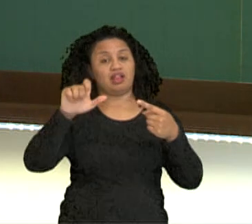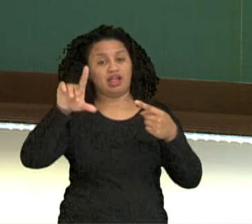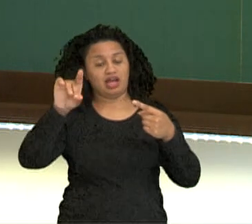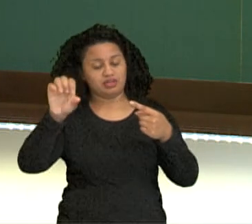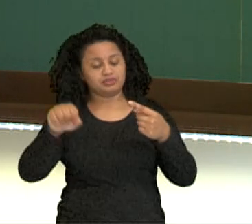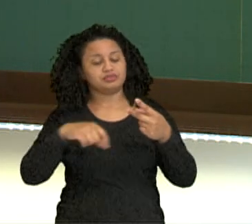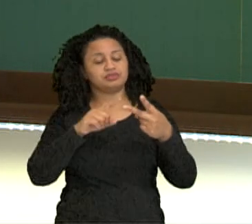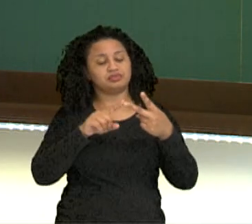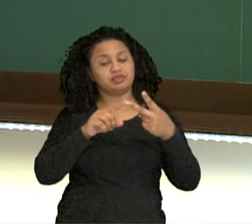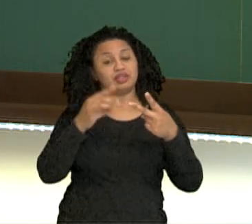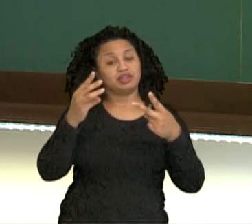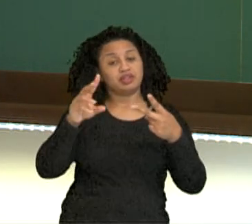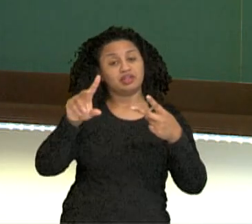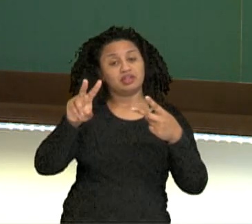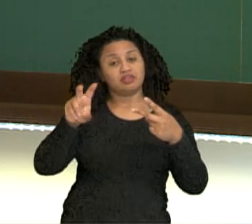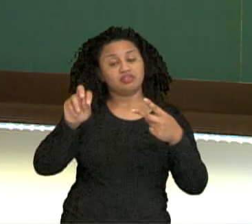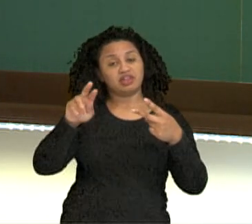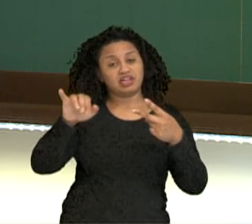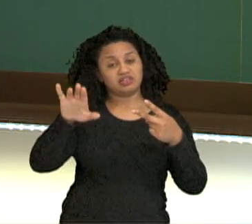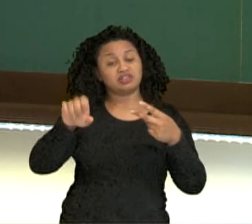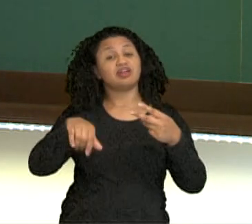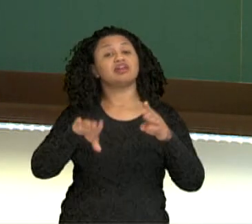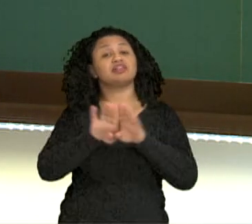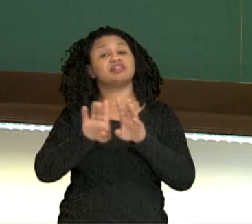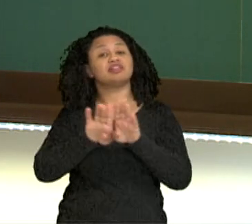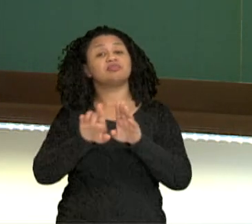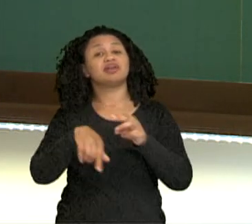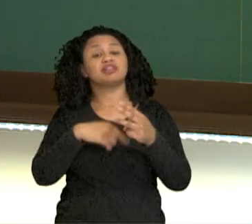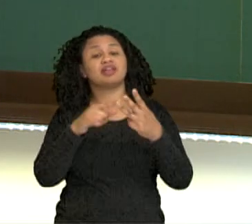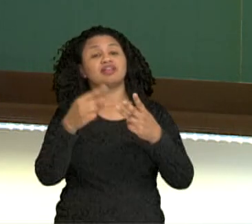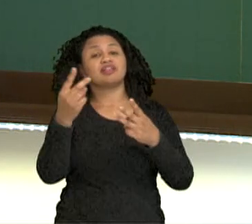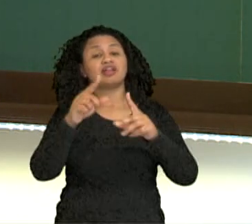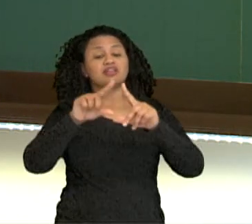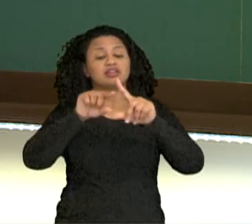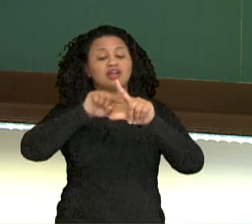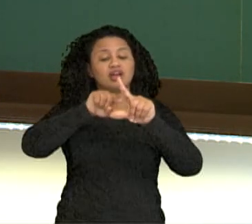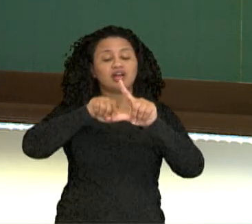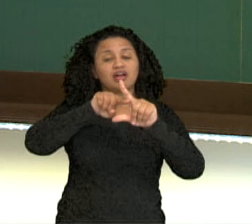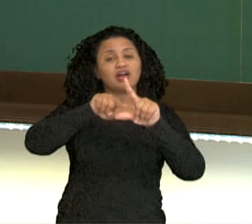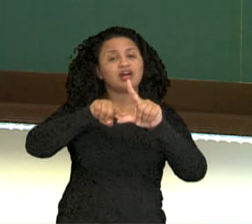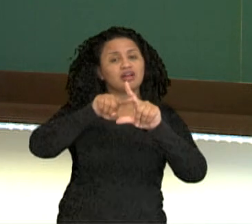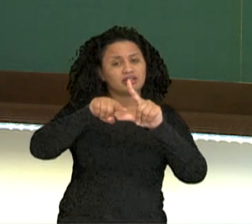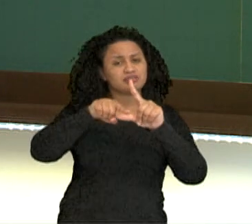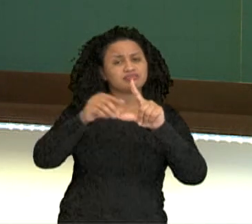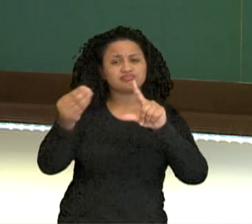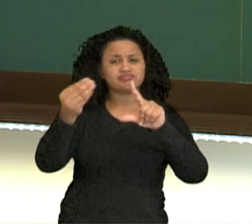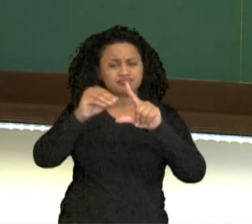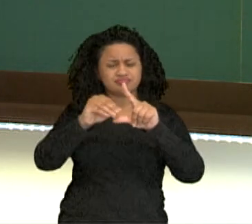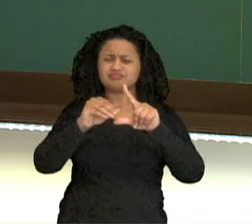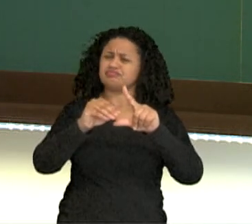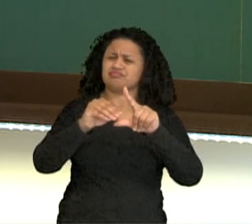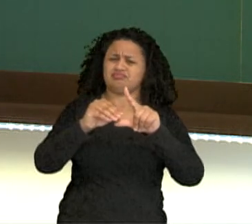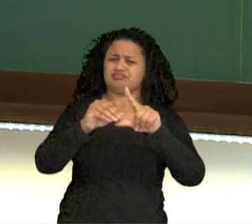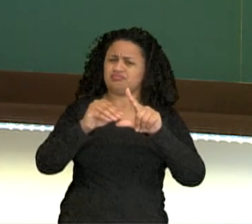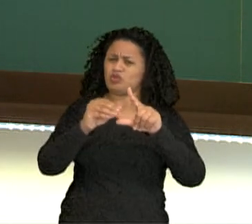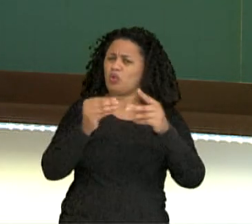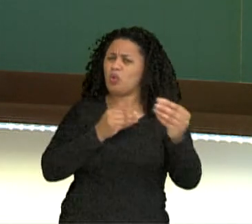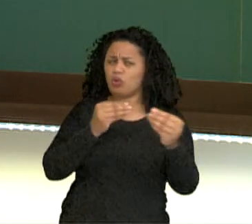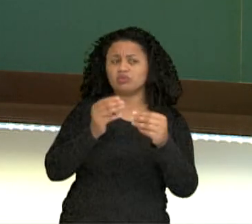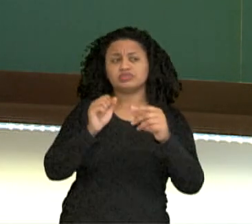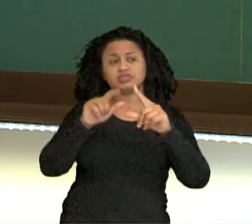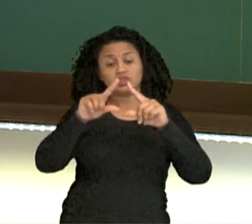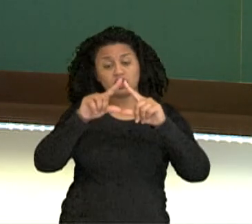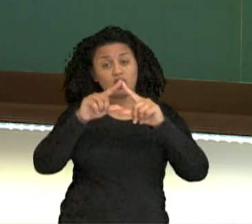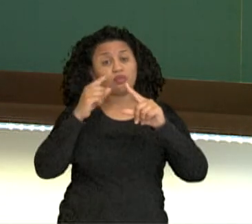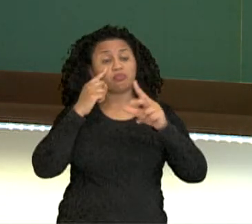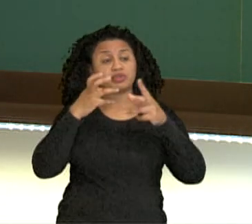3 vértices. E ele também tem 3 ângulos internos. Interno, professora? Sim, é esse que